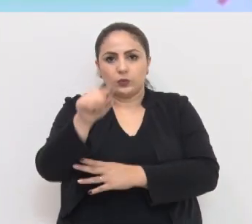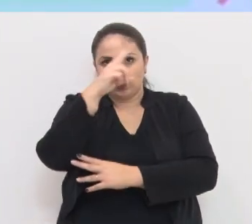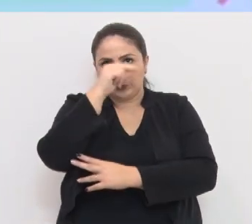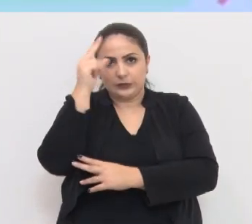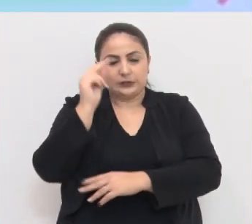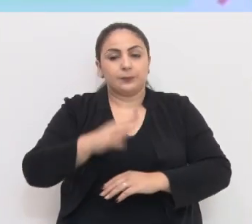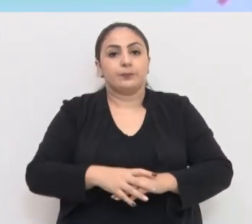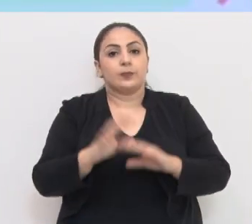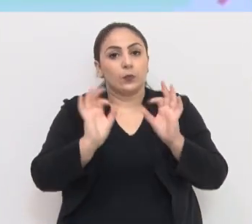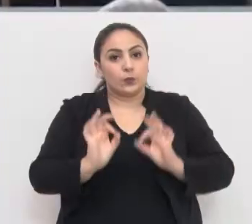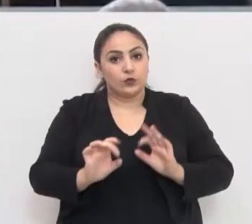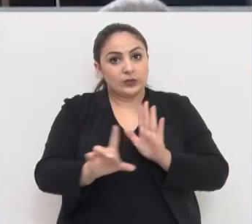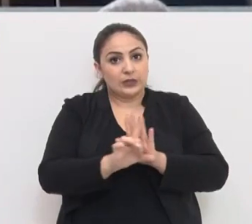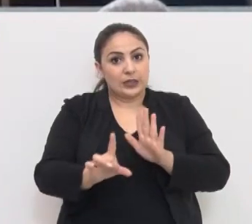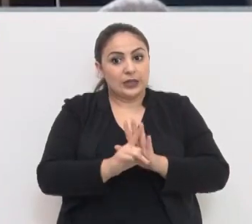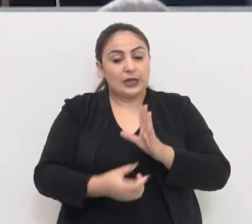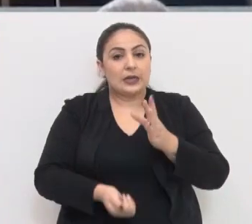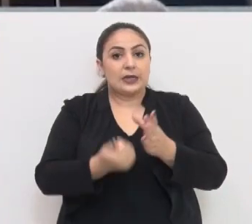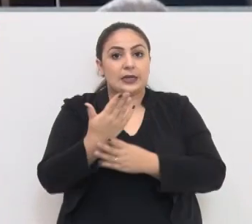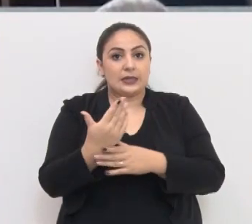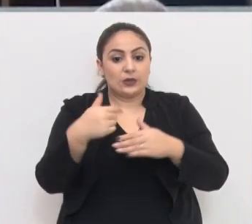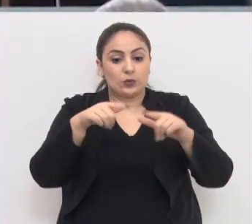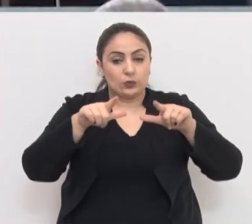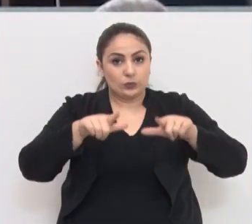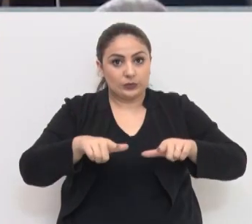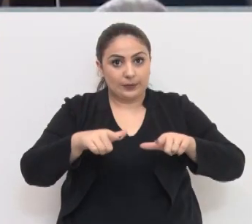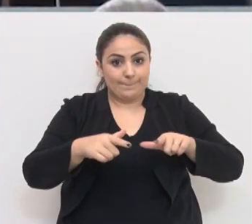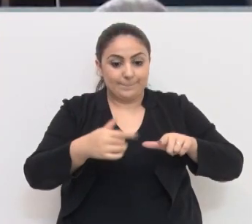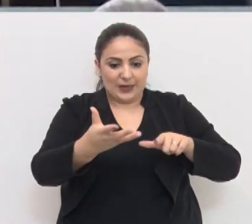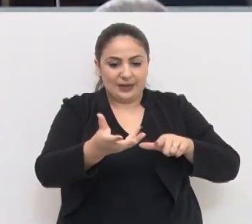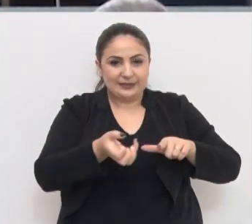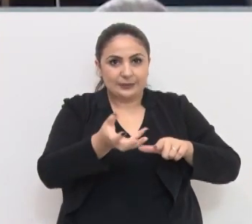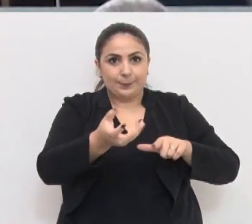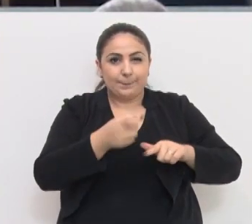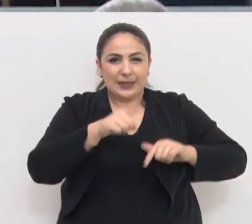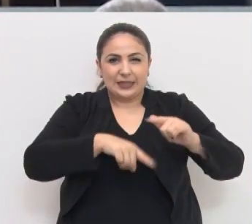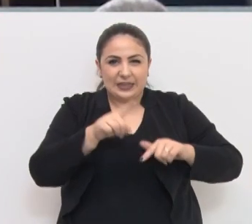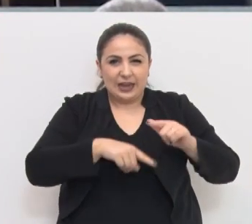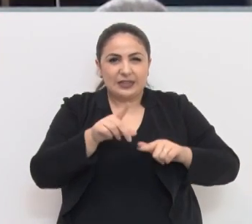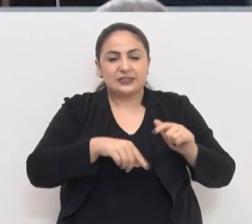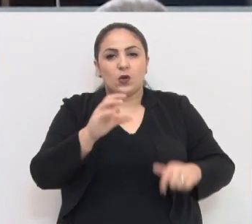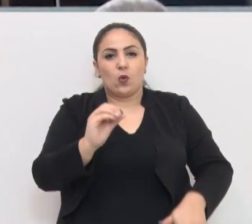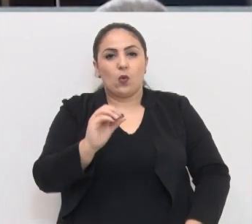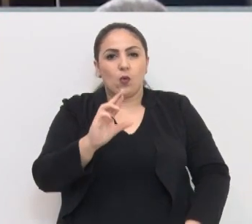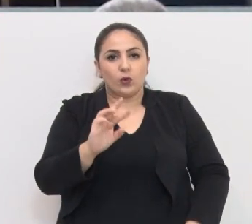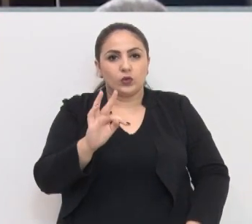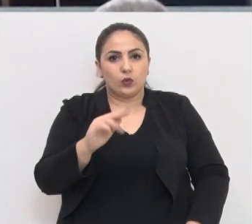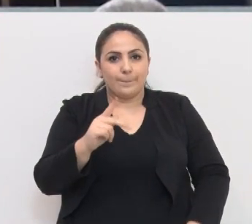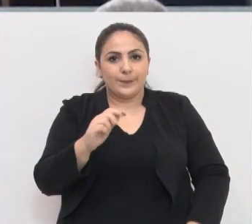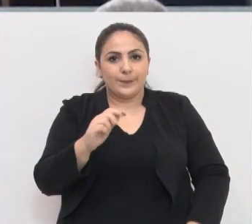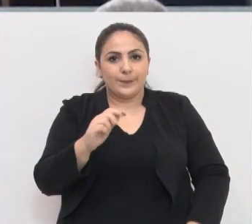do Executivo. O projeto de lei que cria um banco para a arrecadação de materiais ortopédicos é uma iniciativa